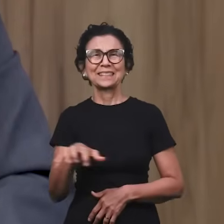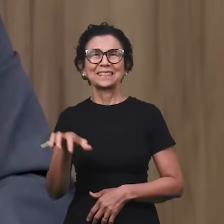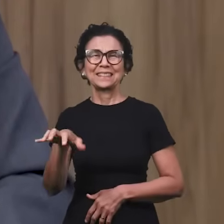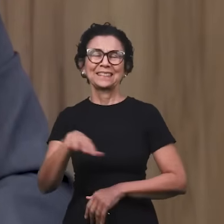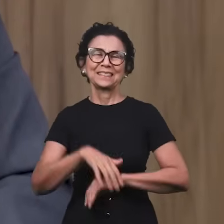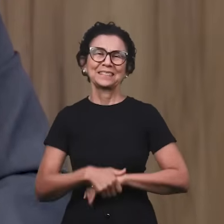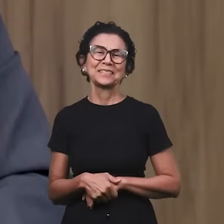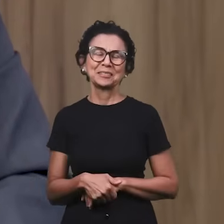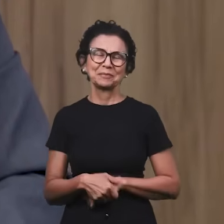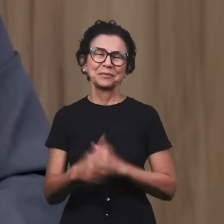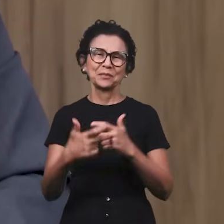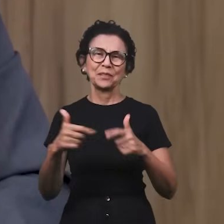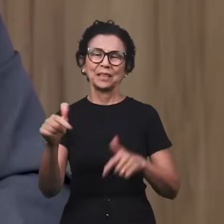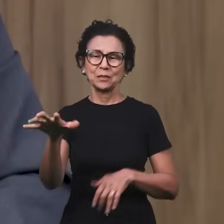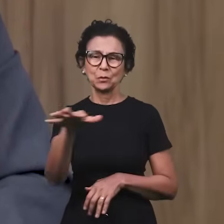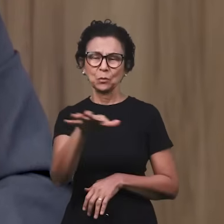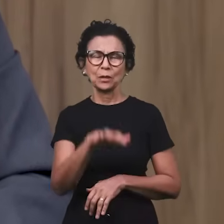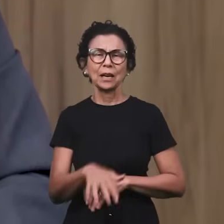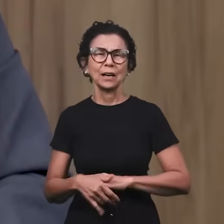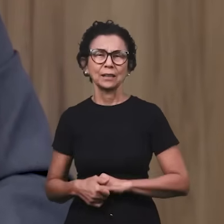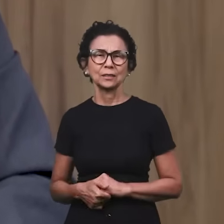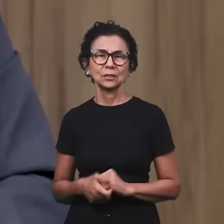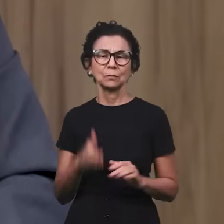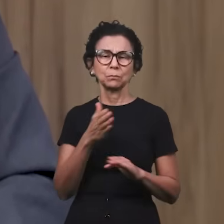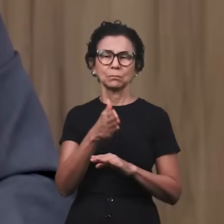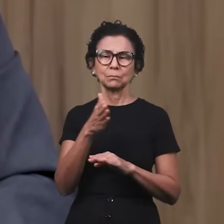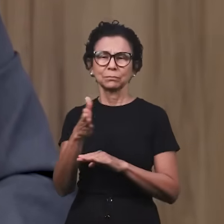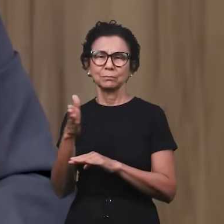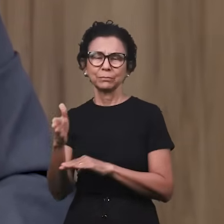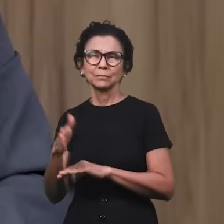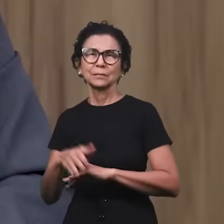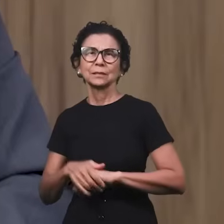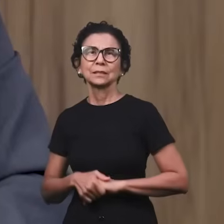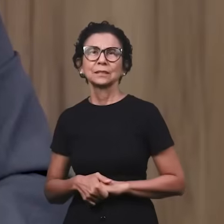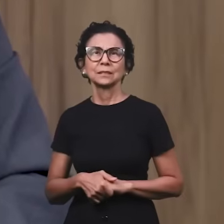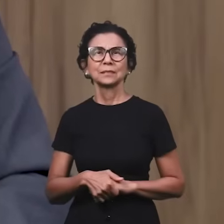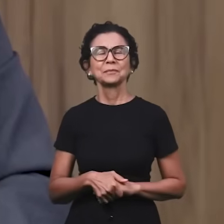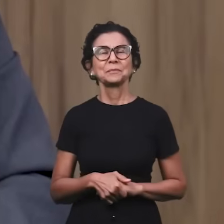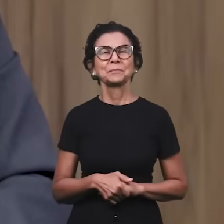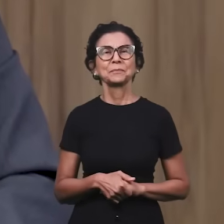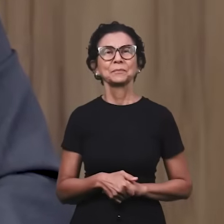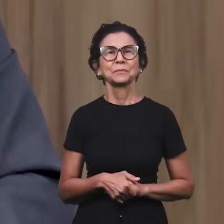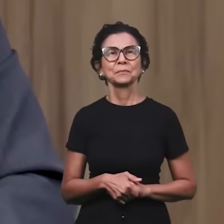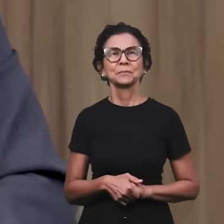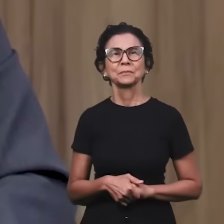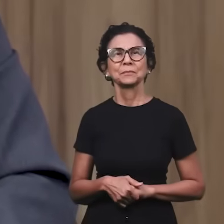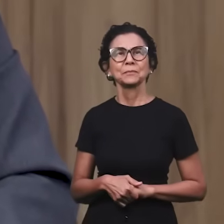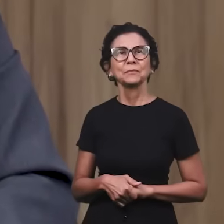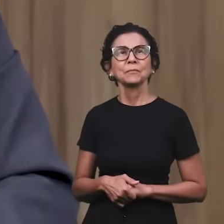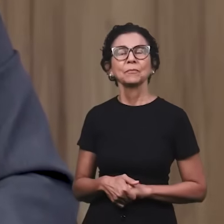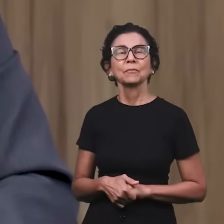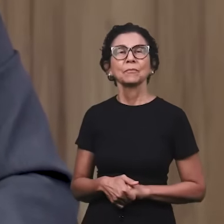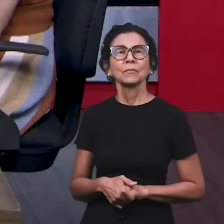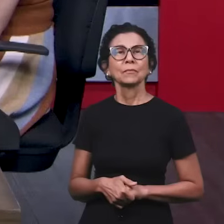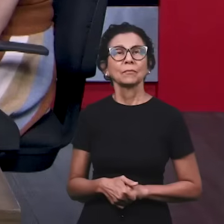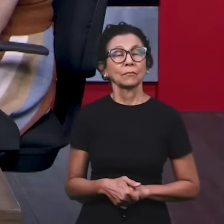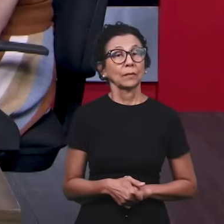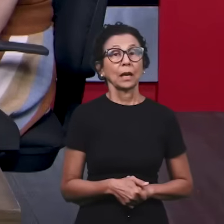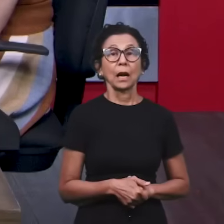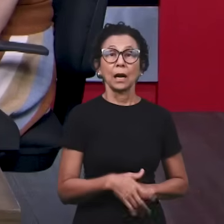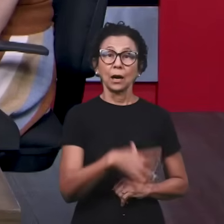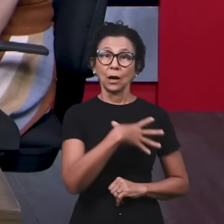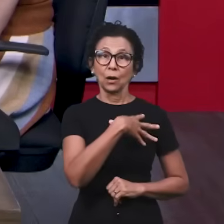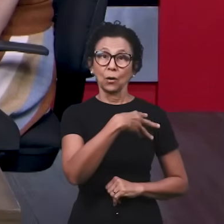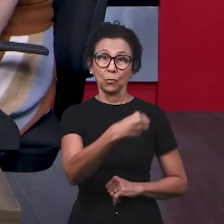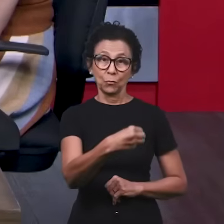Iuna, Irupi, vários lugares, já fiquei uns 12 anos na BR, né? Atendendo a BR.